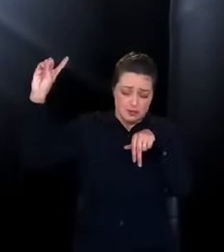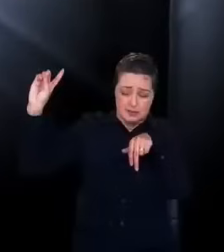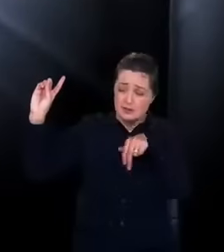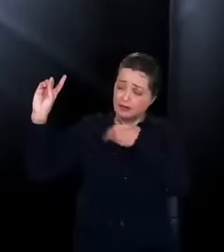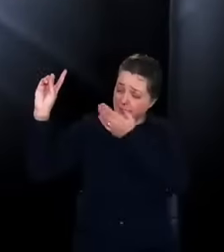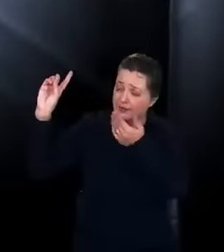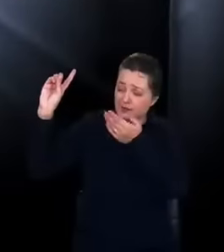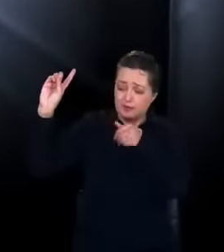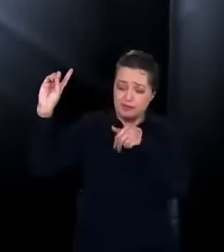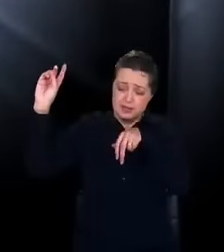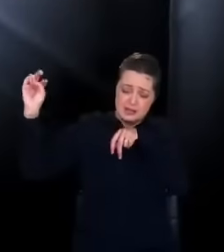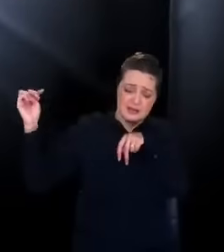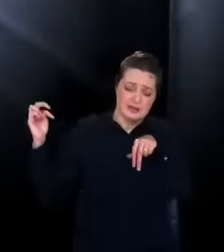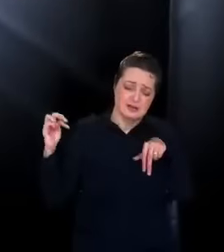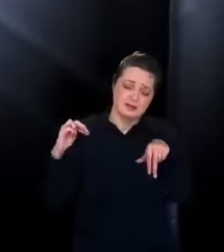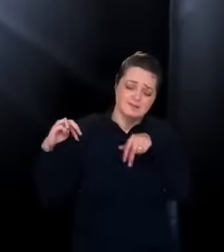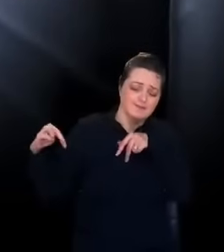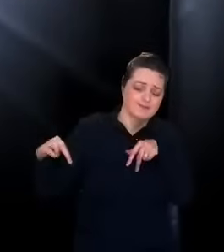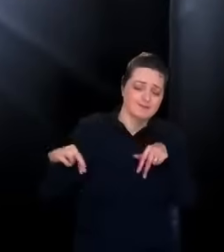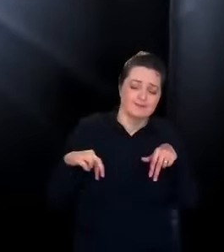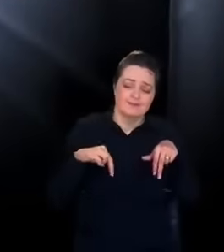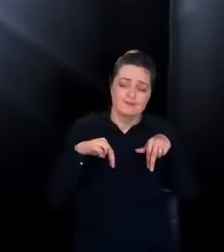vem correndo.